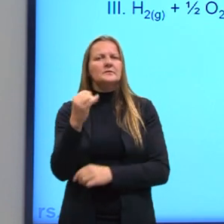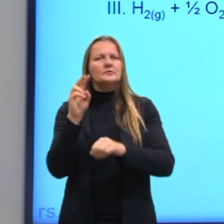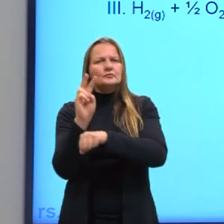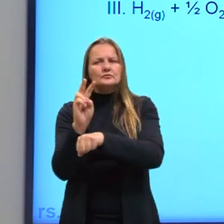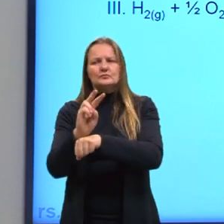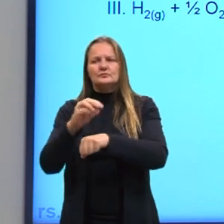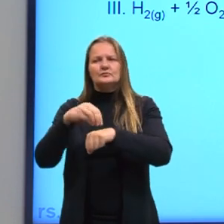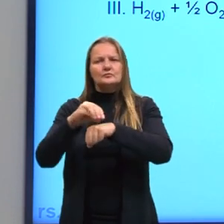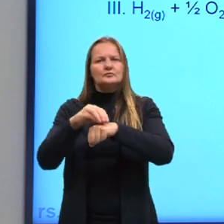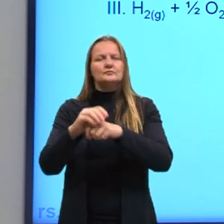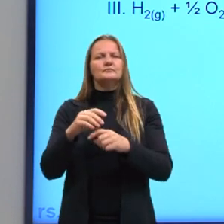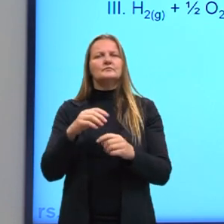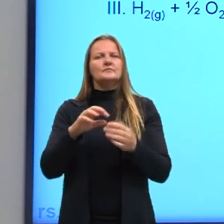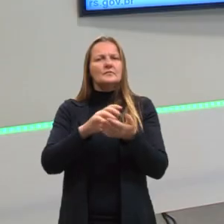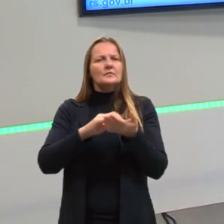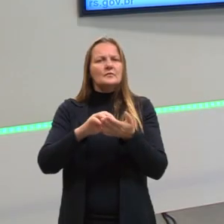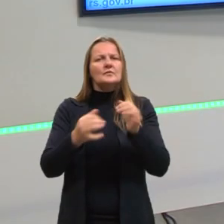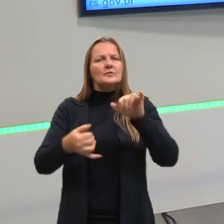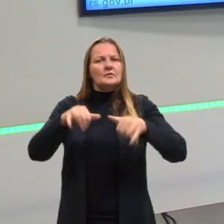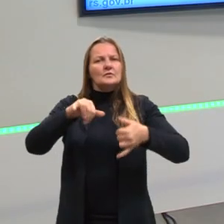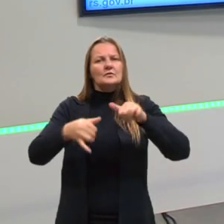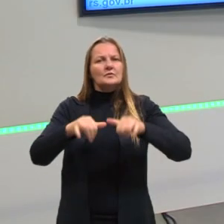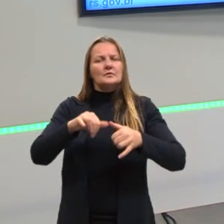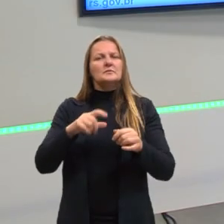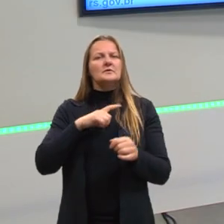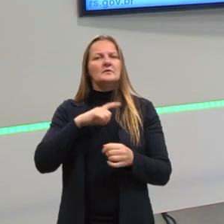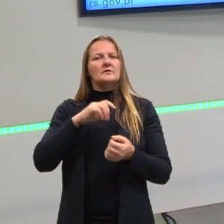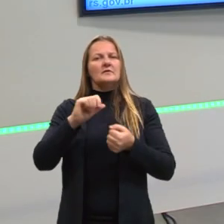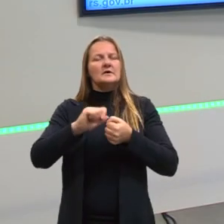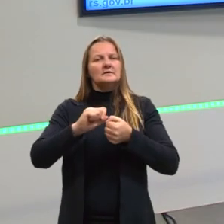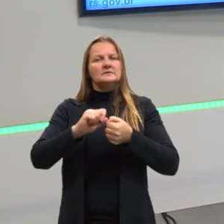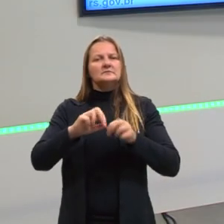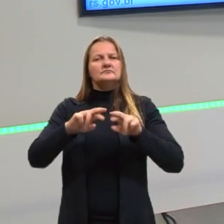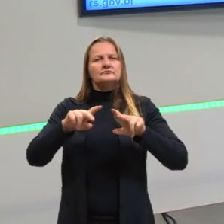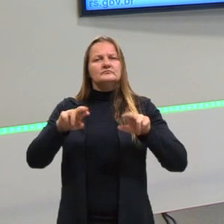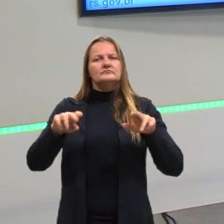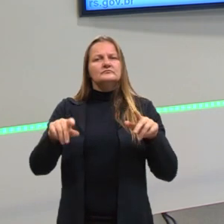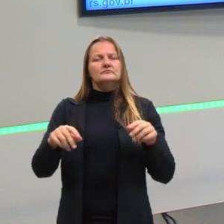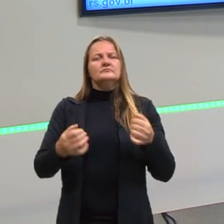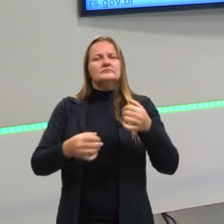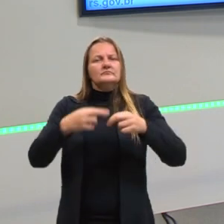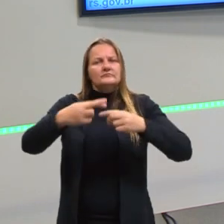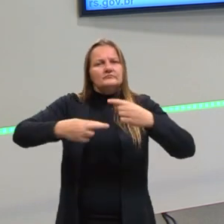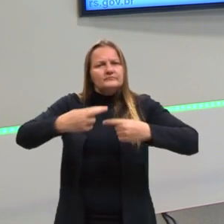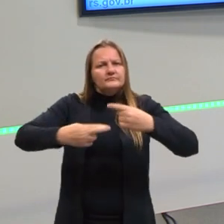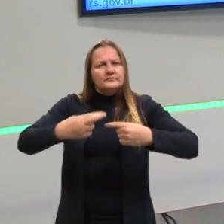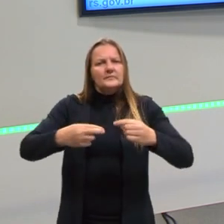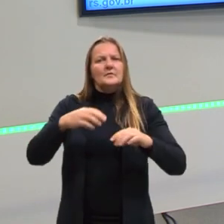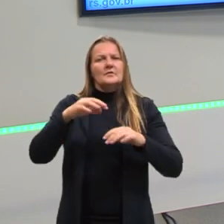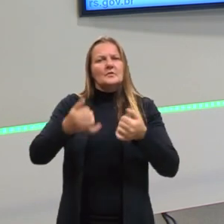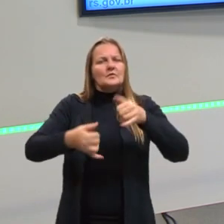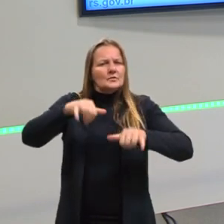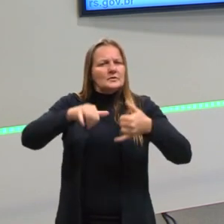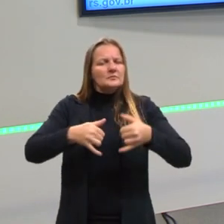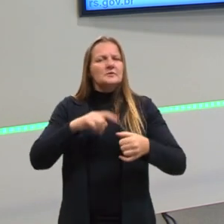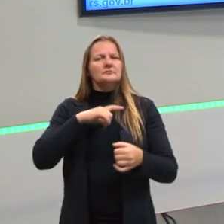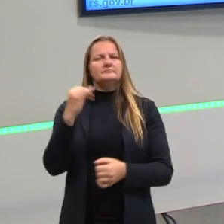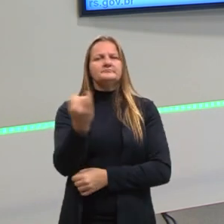cuidado porque quem te deixa um pouco a química de lado e a gente faz operações matemáticas nas reações químicas tão